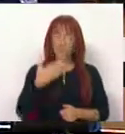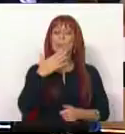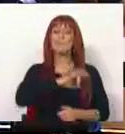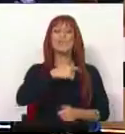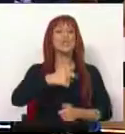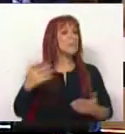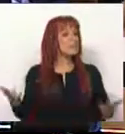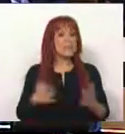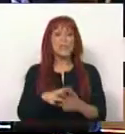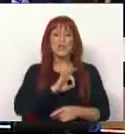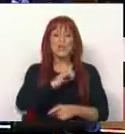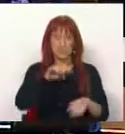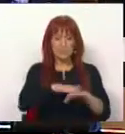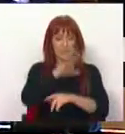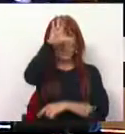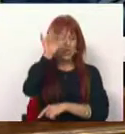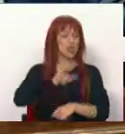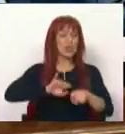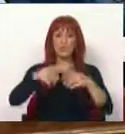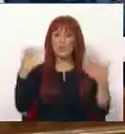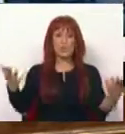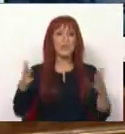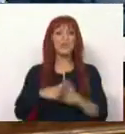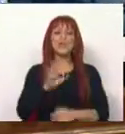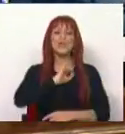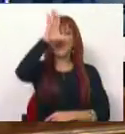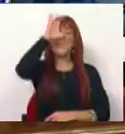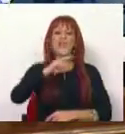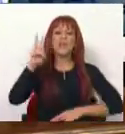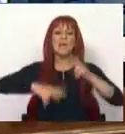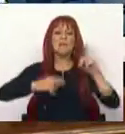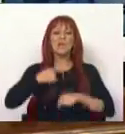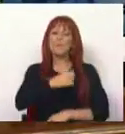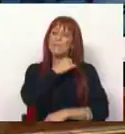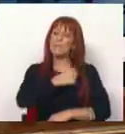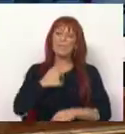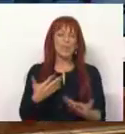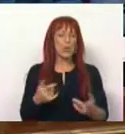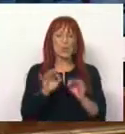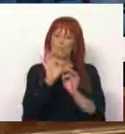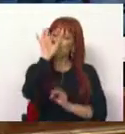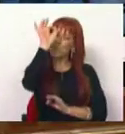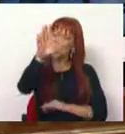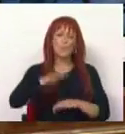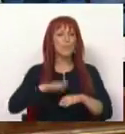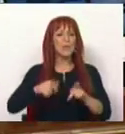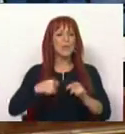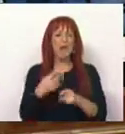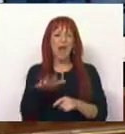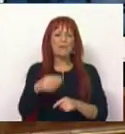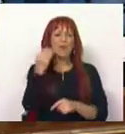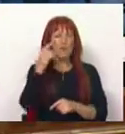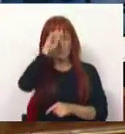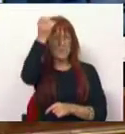Obrigado, Sr. Presidente, Srs. membros do Governo, Sras. e Srs. Deputados. Sr. Ministro das Finanças, vai-me permitir que eu faça um comentário em relação à forma